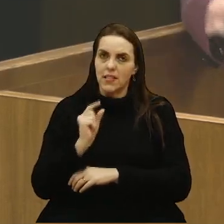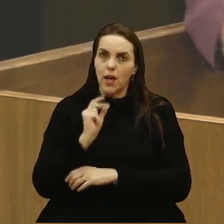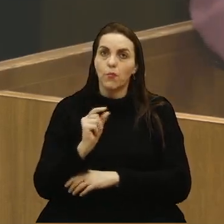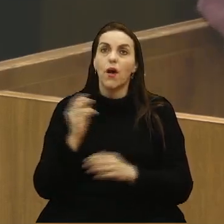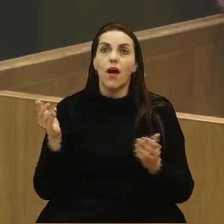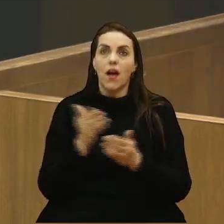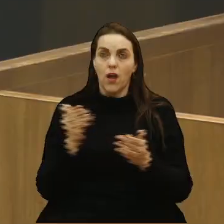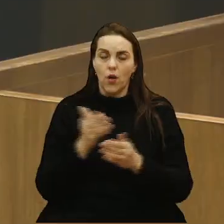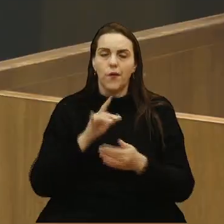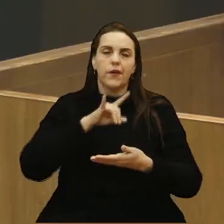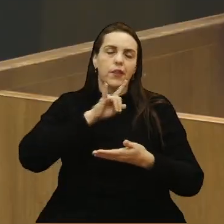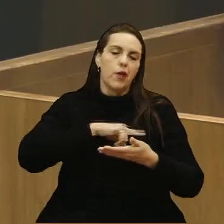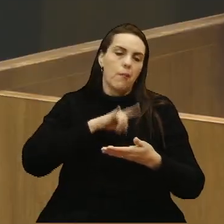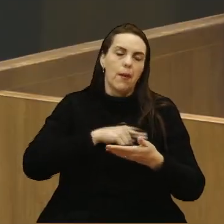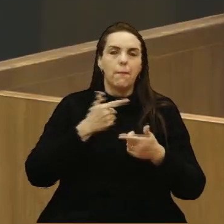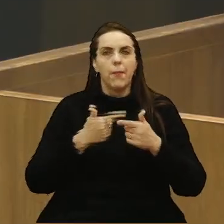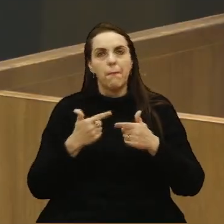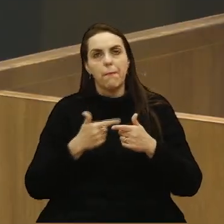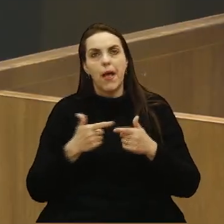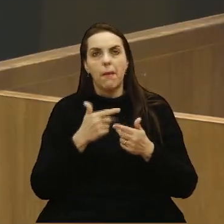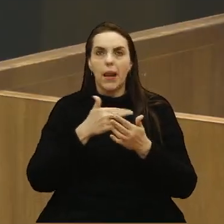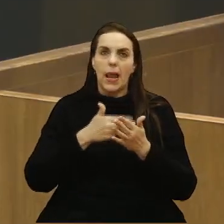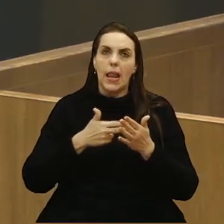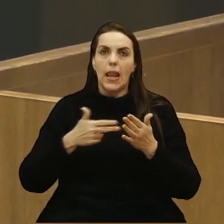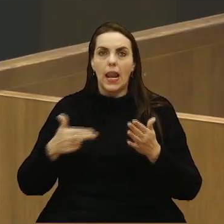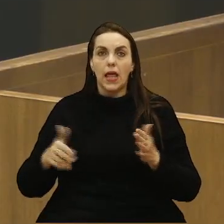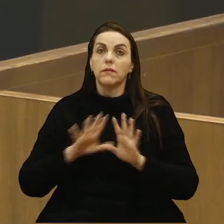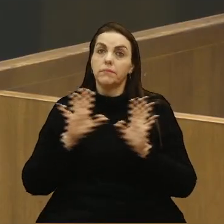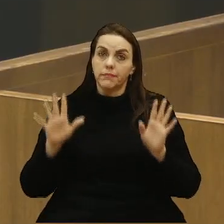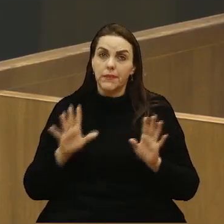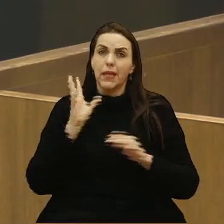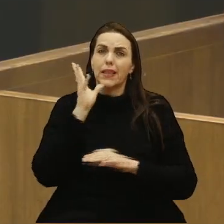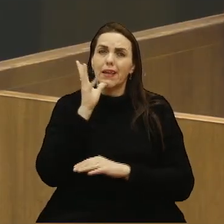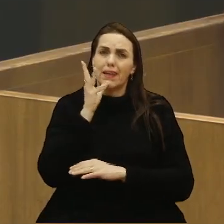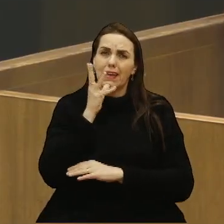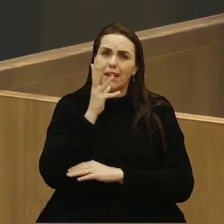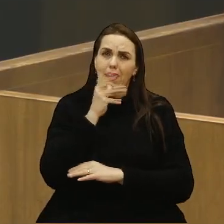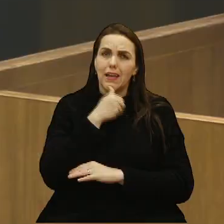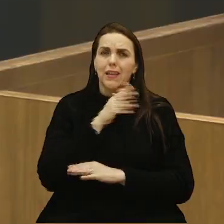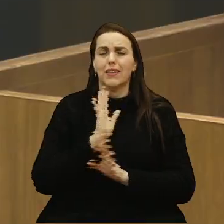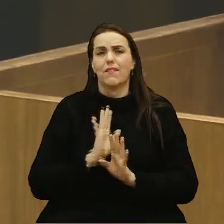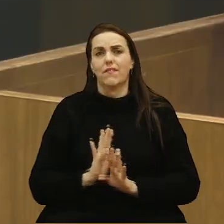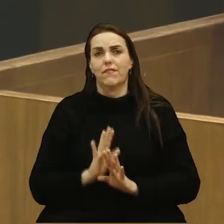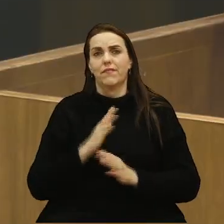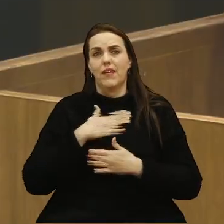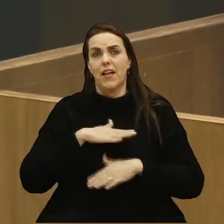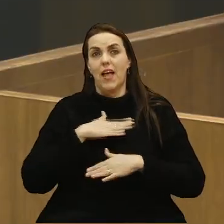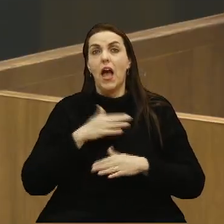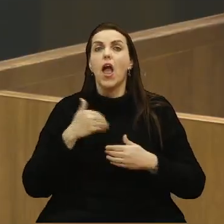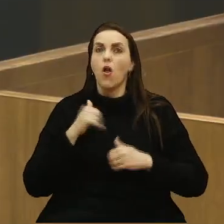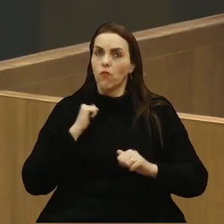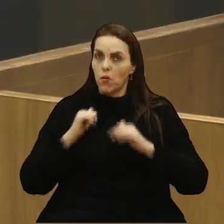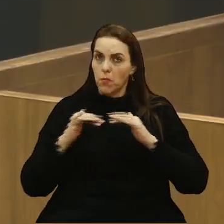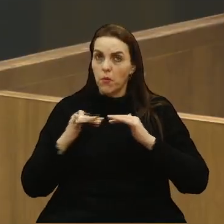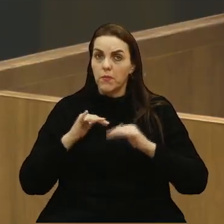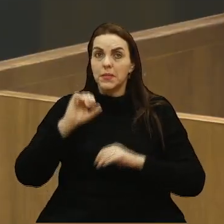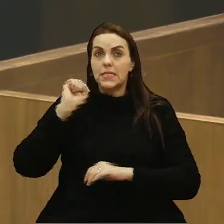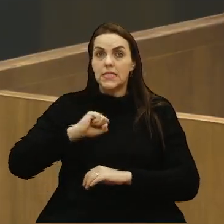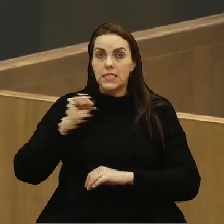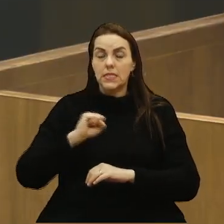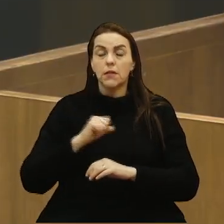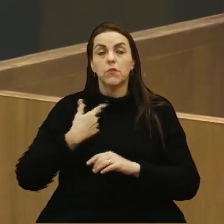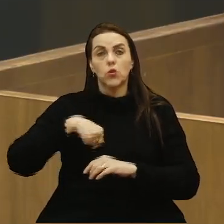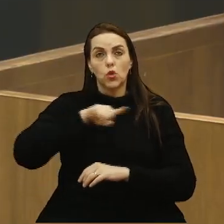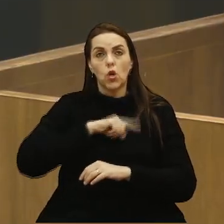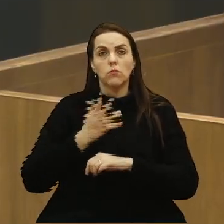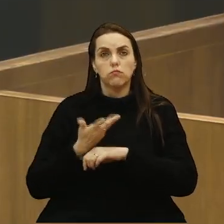na documentação, isso e aquilo, então a coisa muito devagar. E eu vou me mexer também, porque nós corremos